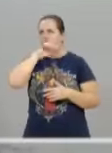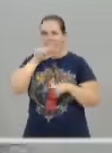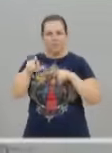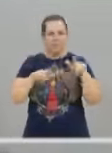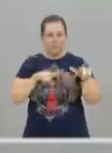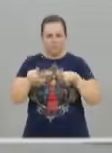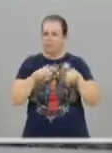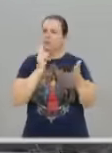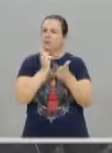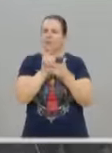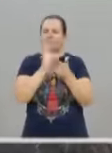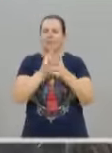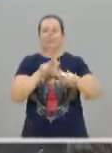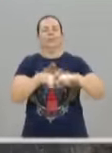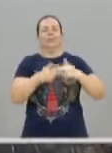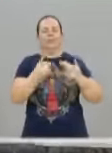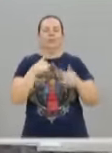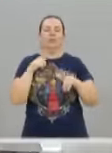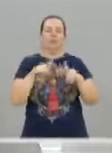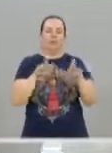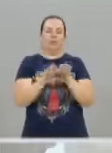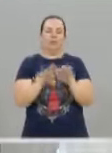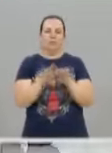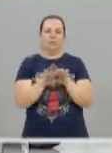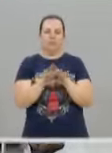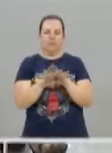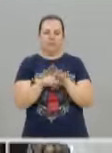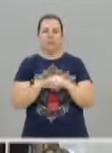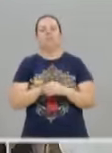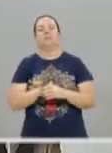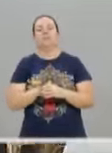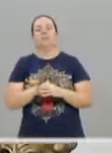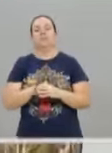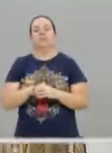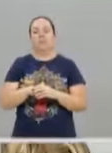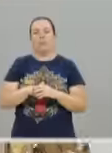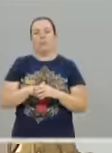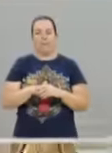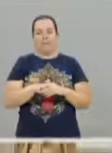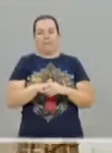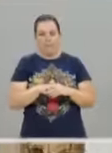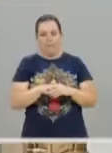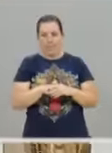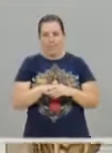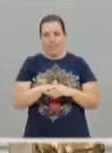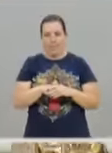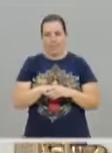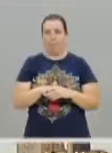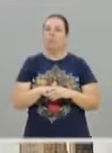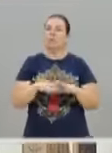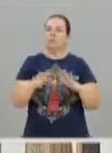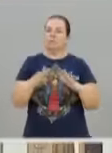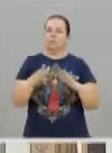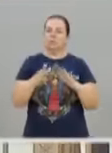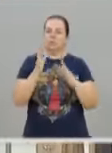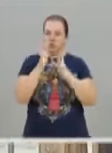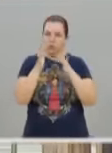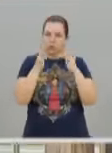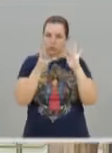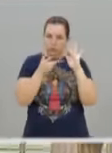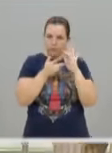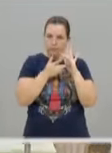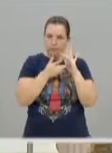por isso eu trabalho nesse contexto entorno de Jesus decidem